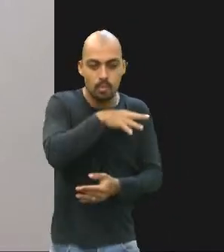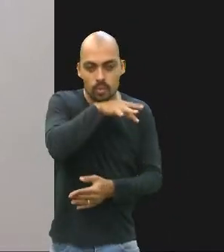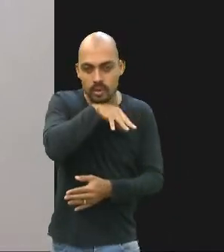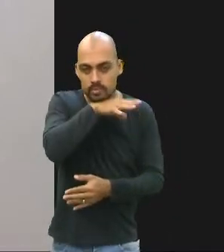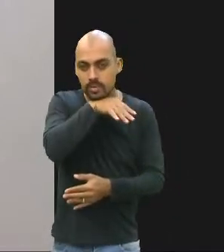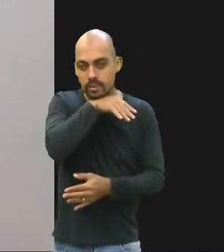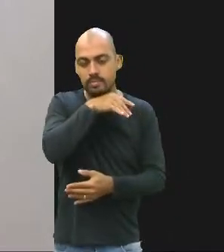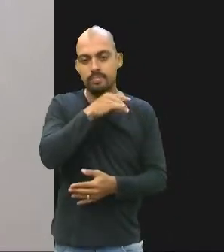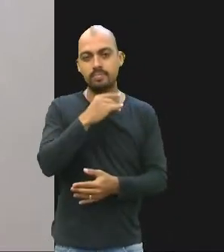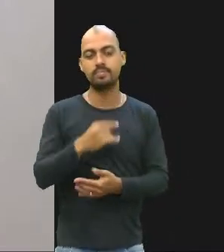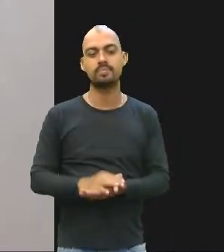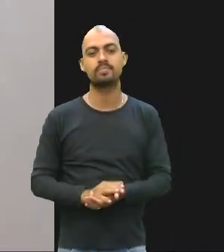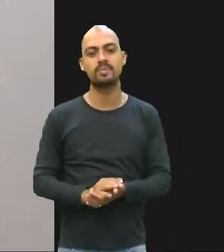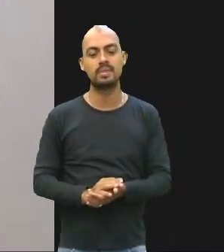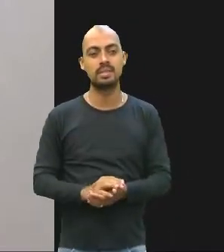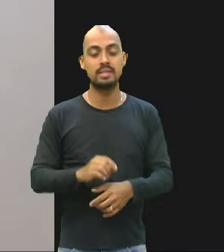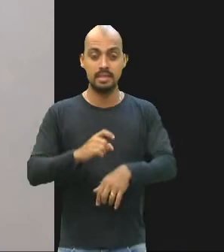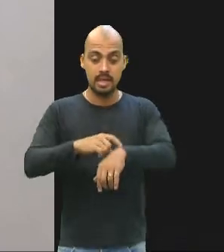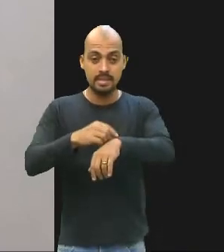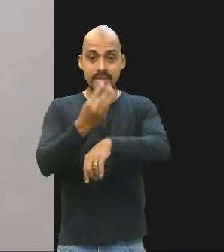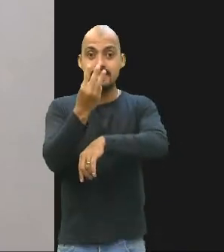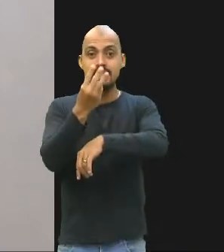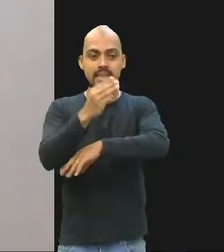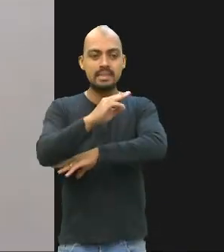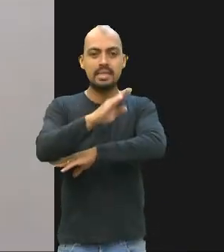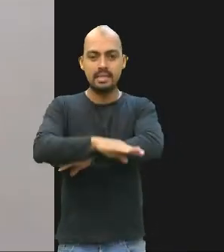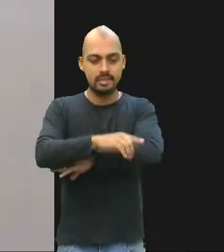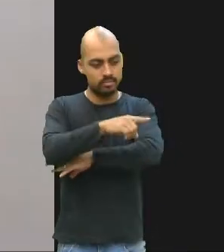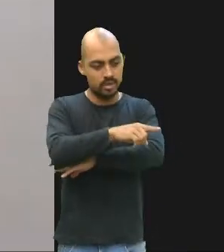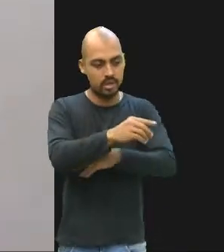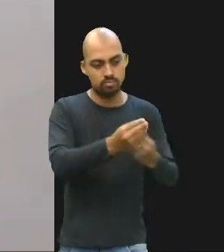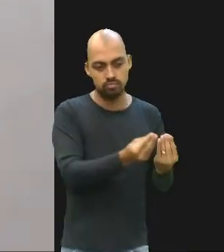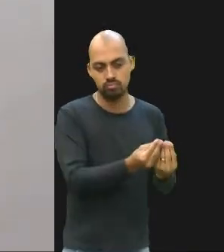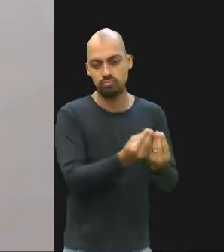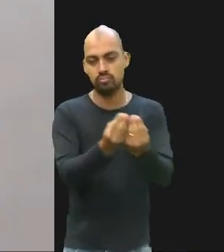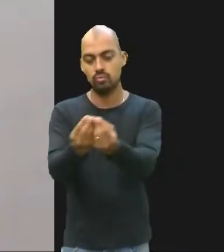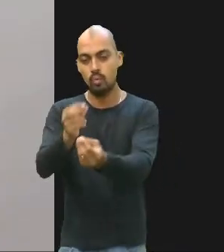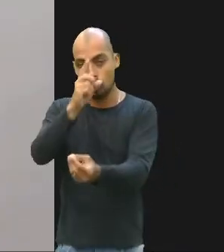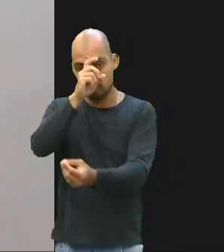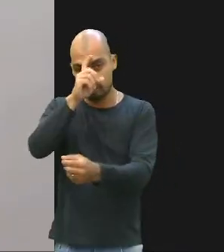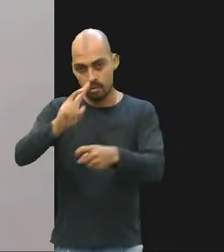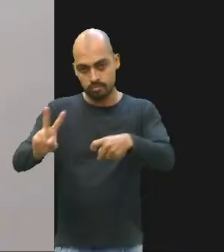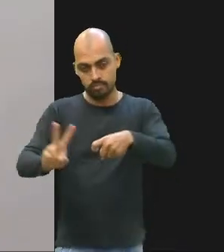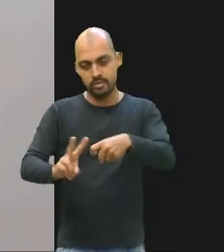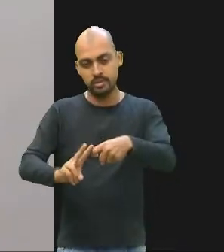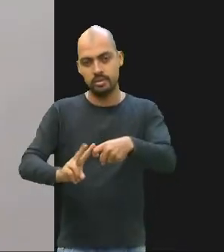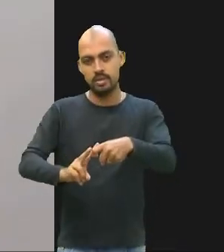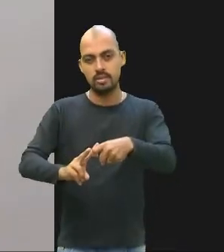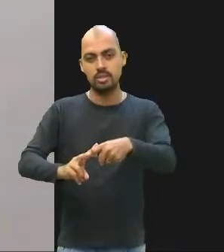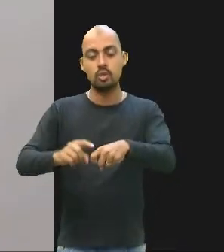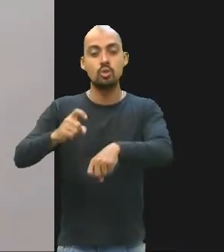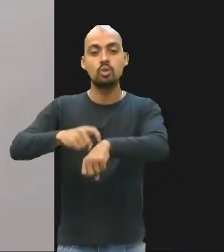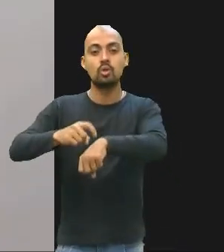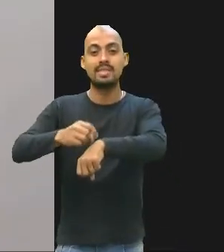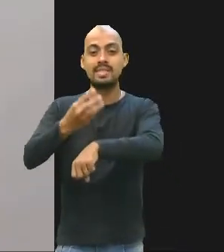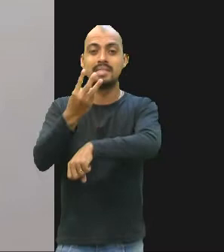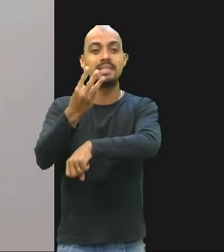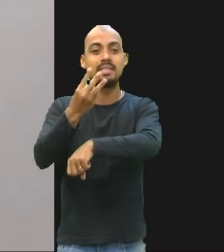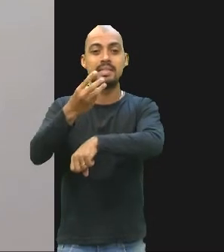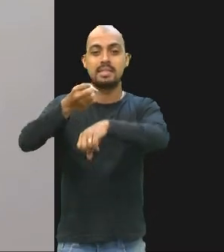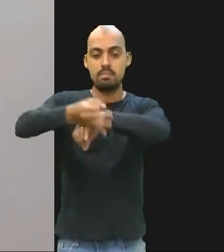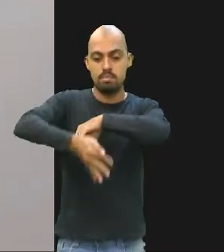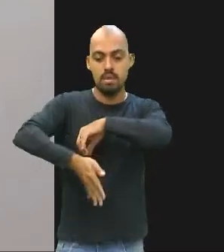resgate foi às 3 da manhã, às 3 horas da tarde, ela chegou no hospital veterinário no UFMT em Cuiabá às 3 da manhã. Então foi assim, foi